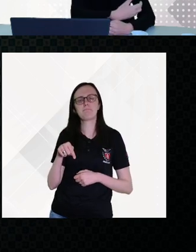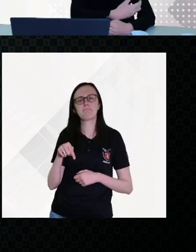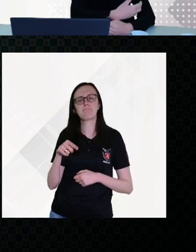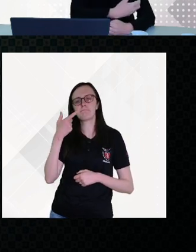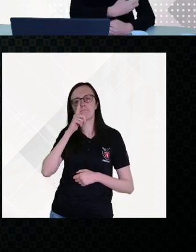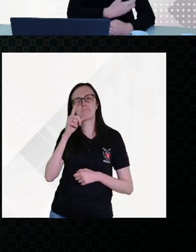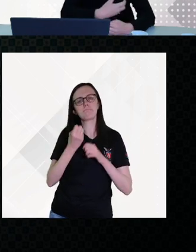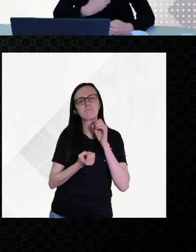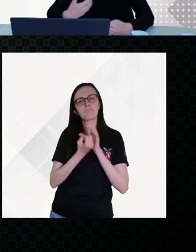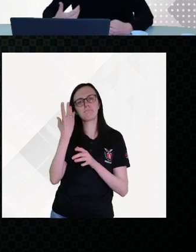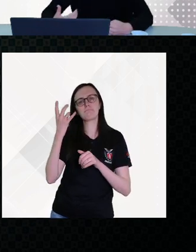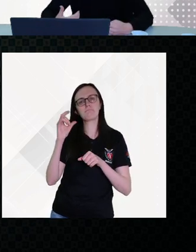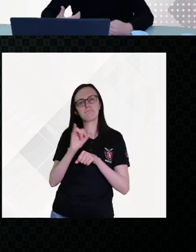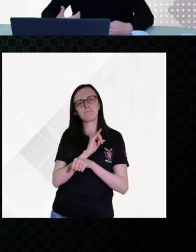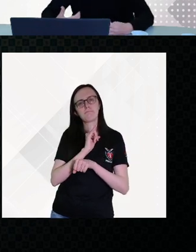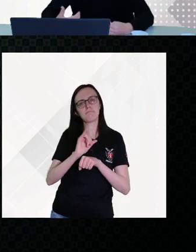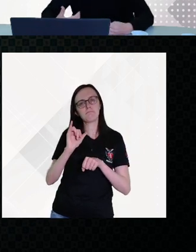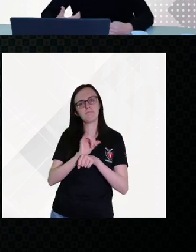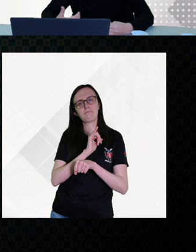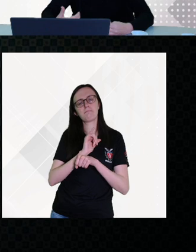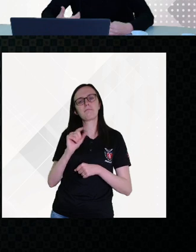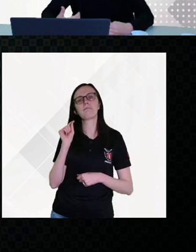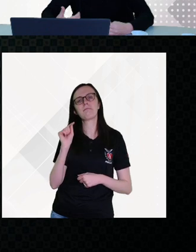criar estratégias para poder